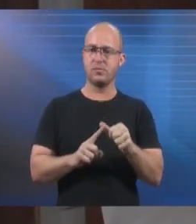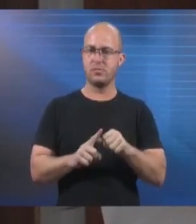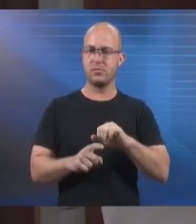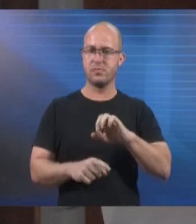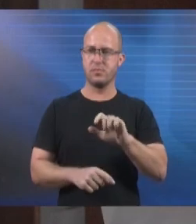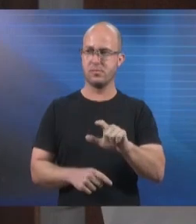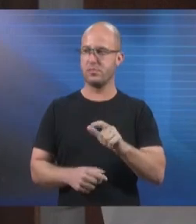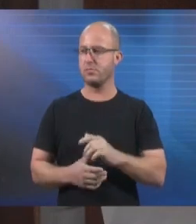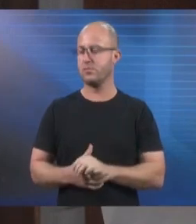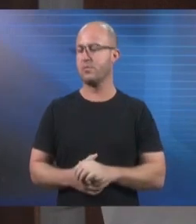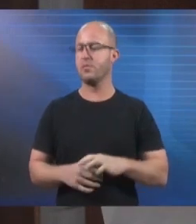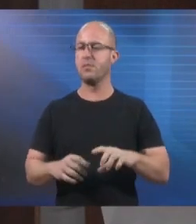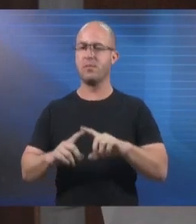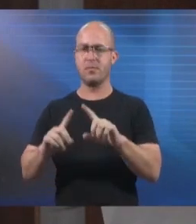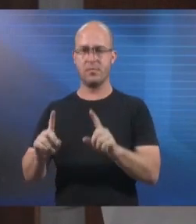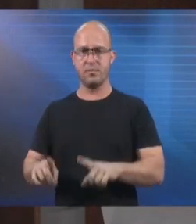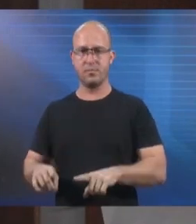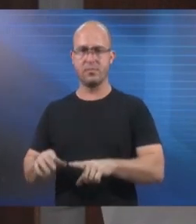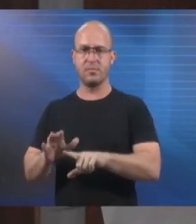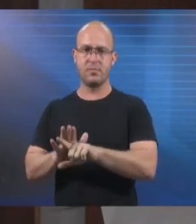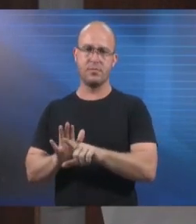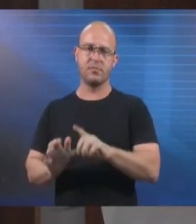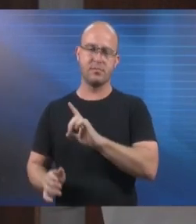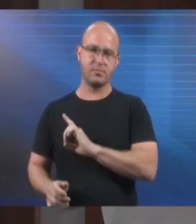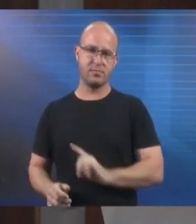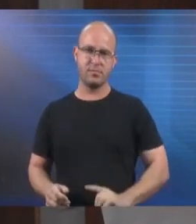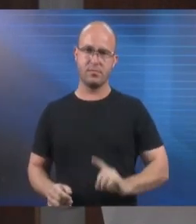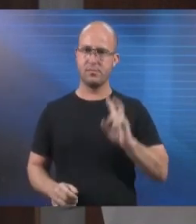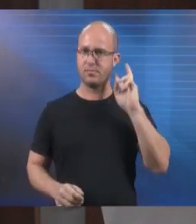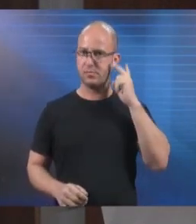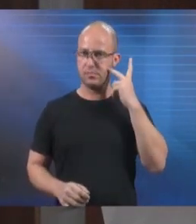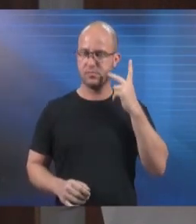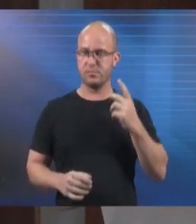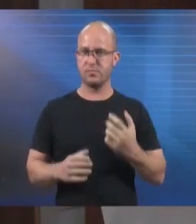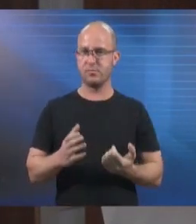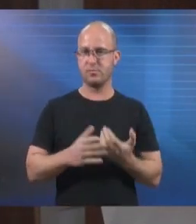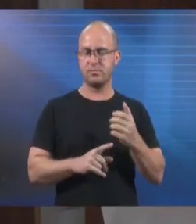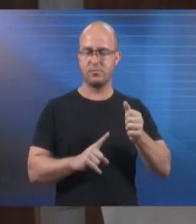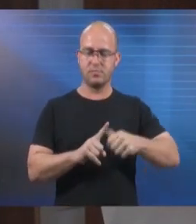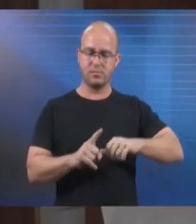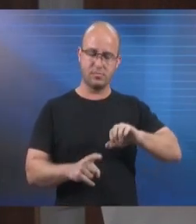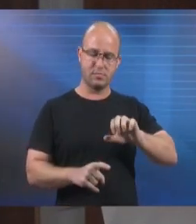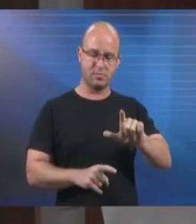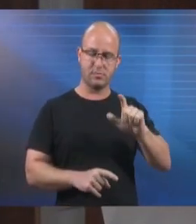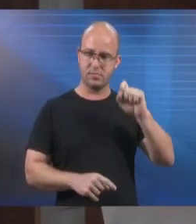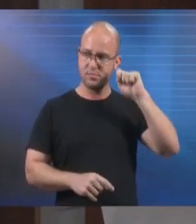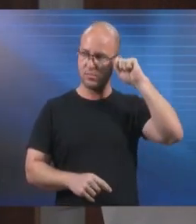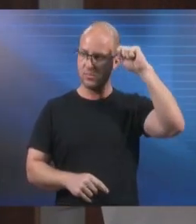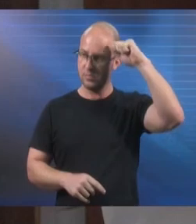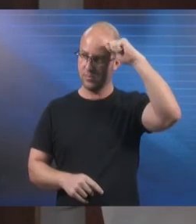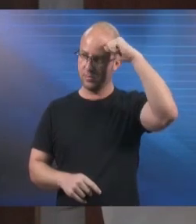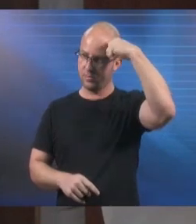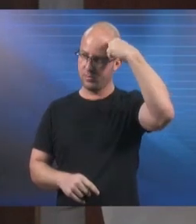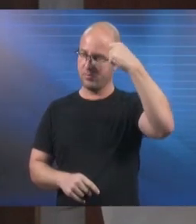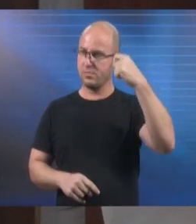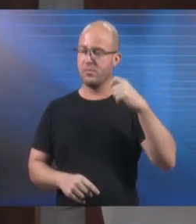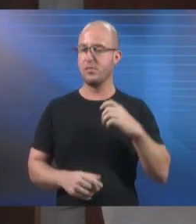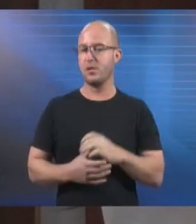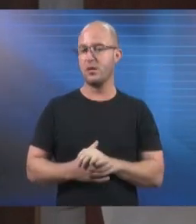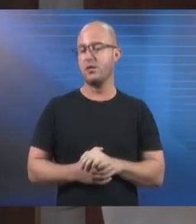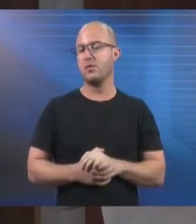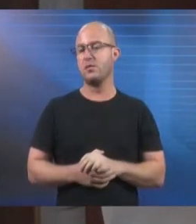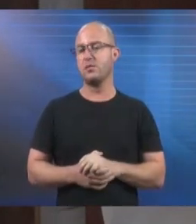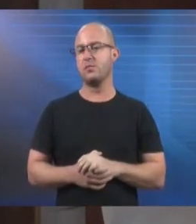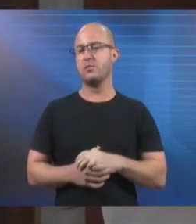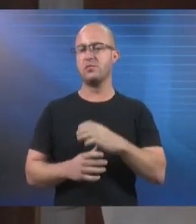Julho projeto de lei deputada Divan de Basílio institui o mês de Julho das pretas no calendário Oficial